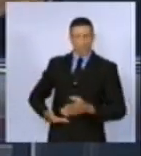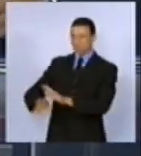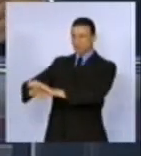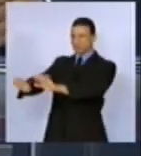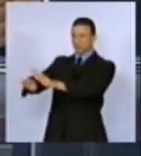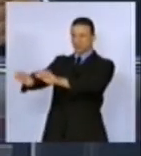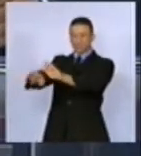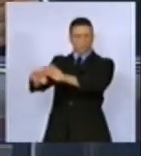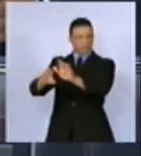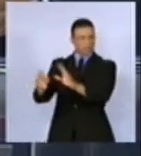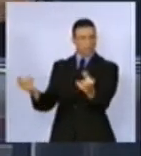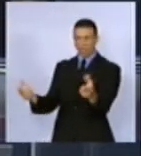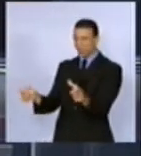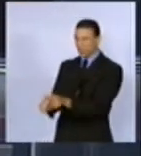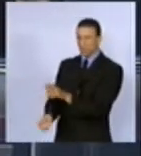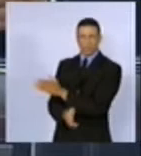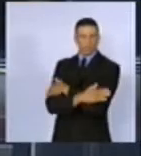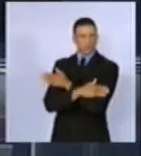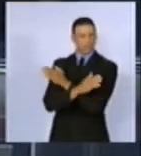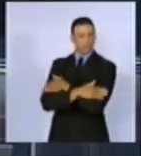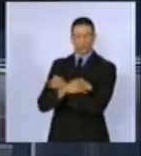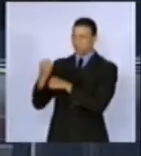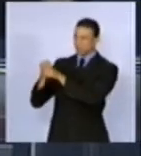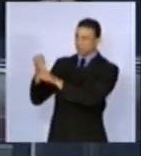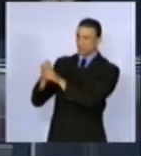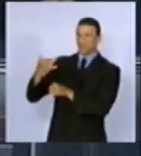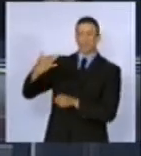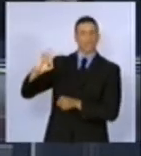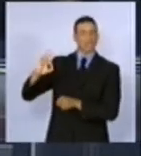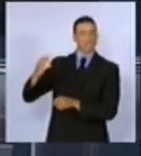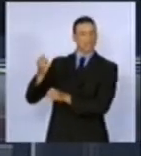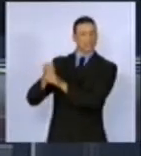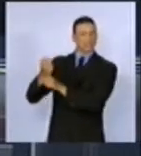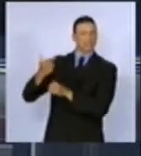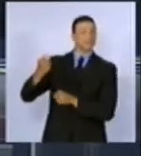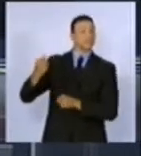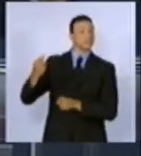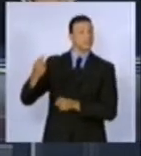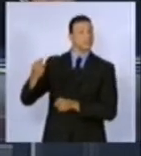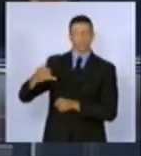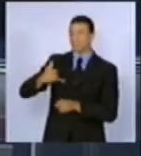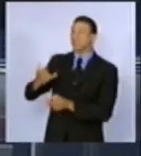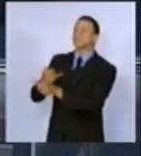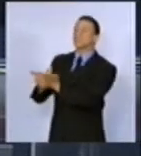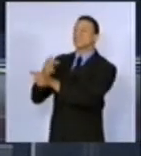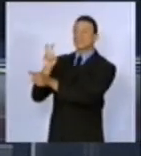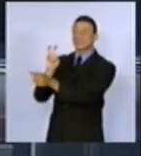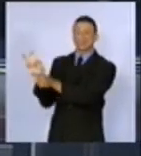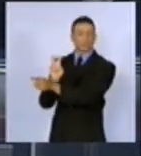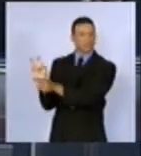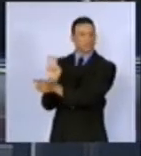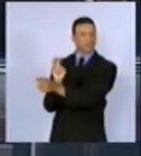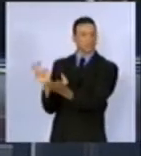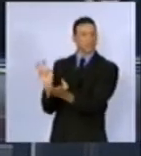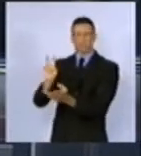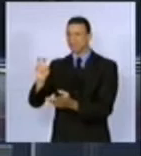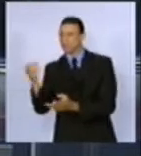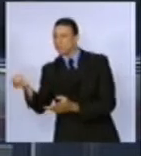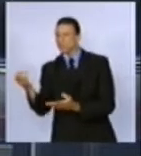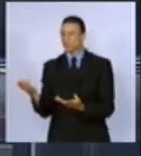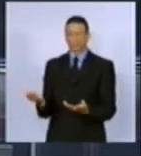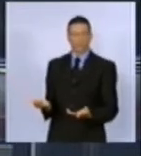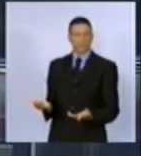trabalhadores que trabalho nesse setor 10 15 21 da sua vida que hoje está com 55 anos 50 a